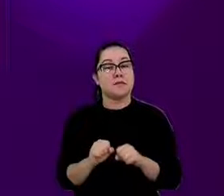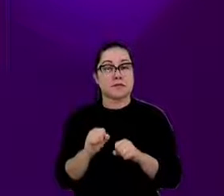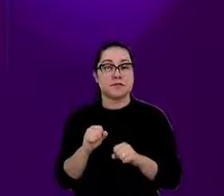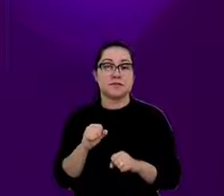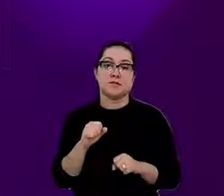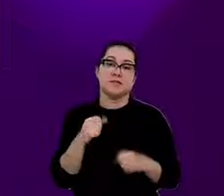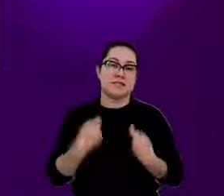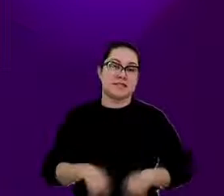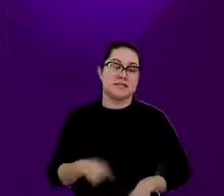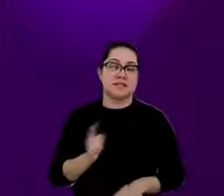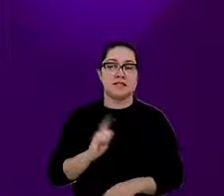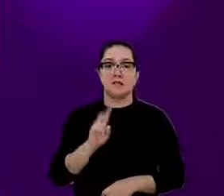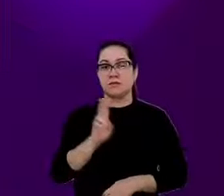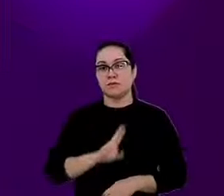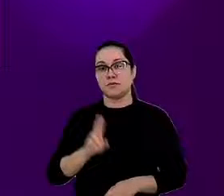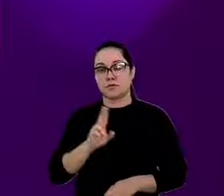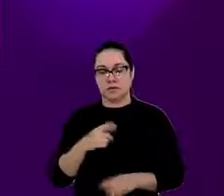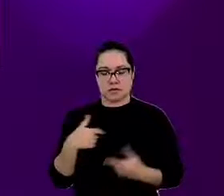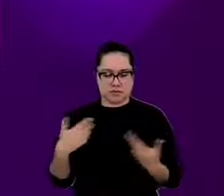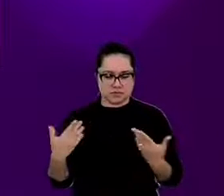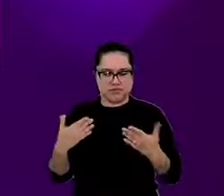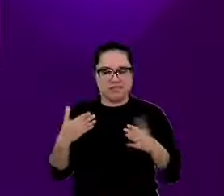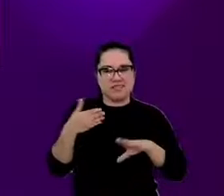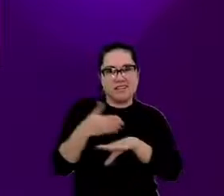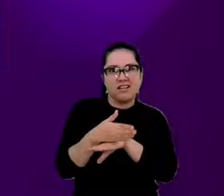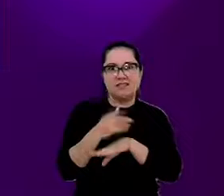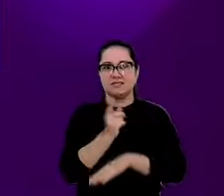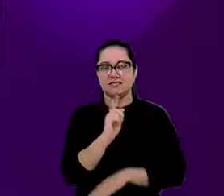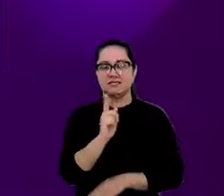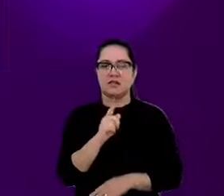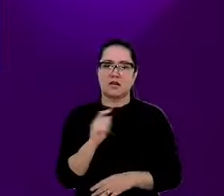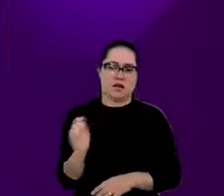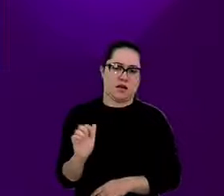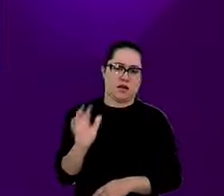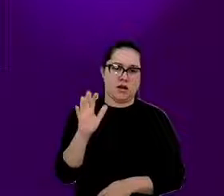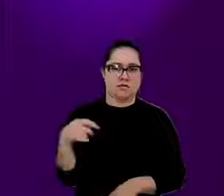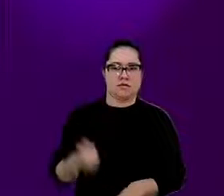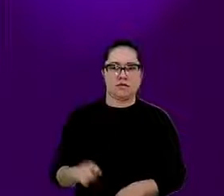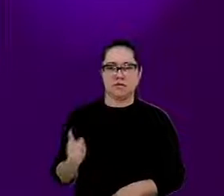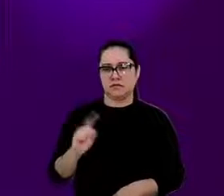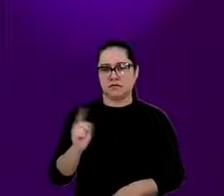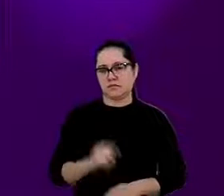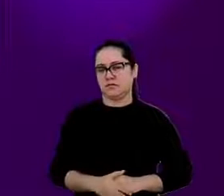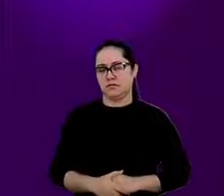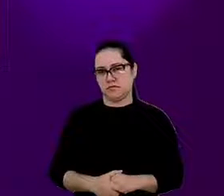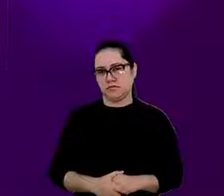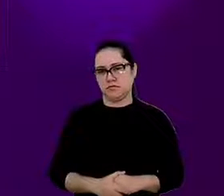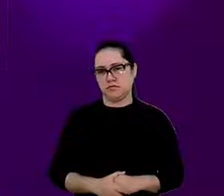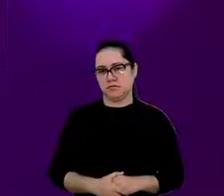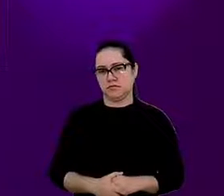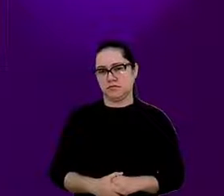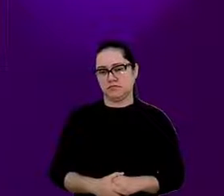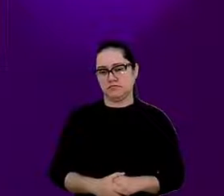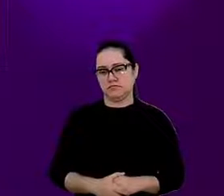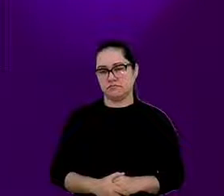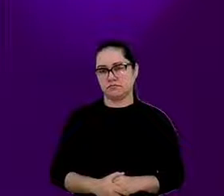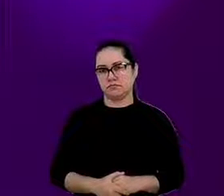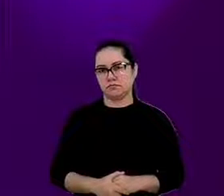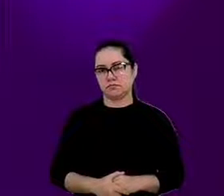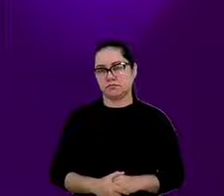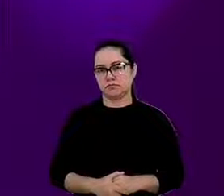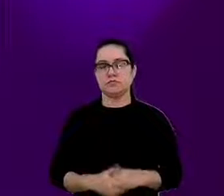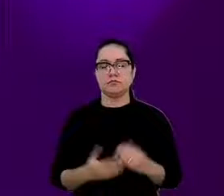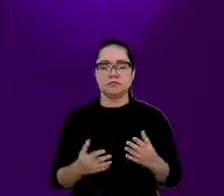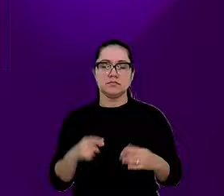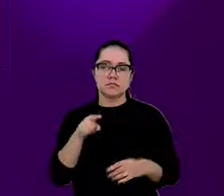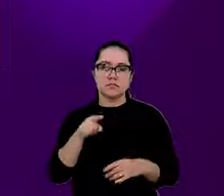mais invasivas, a gente talvez nem precise utilizar recursos mais caros, como cintilografia ou mesmo angiotomografia de coronários ou score de cálcio. Esse